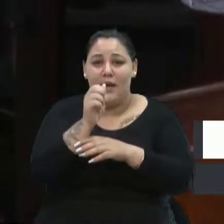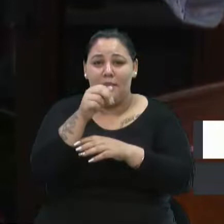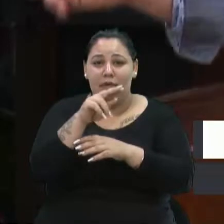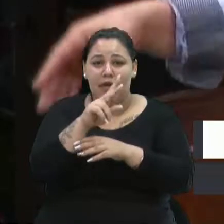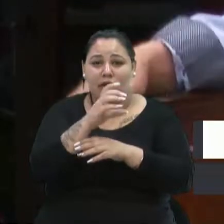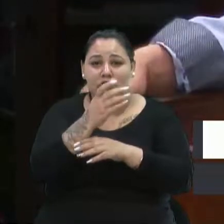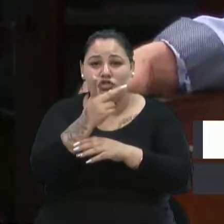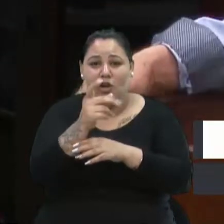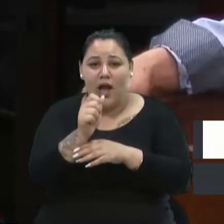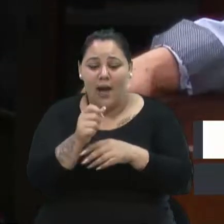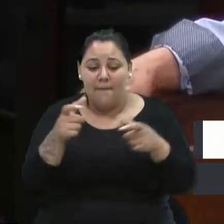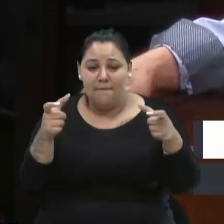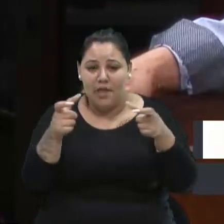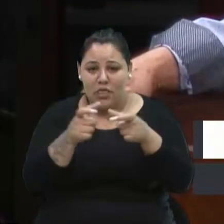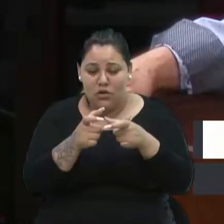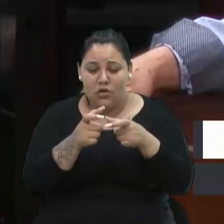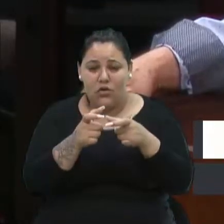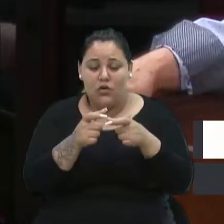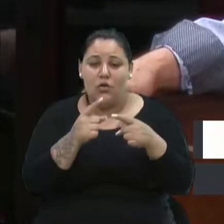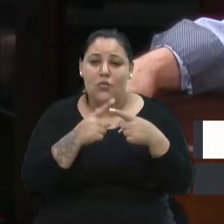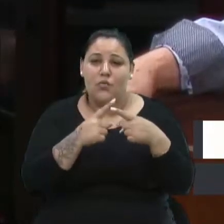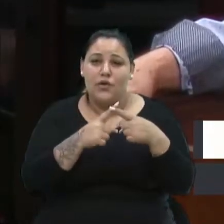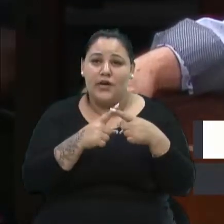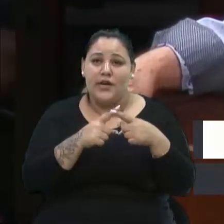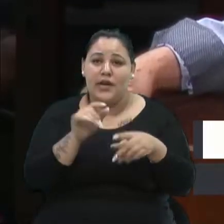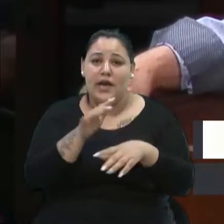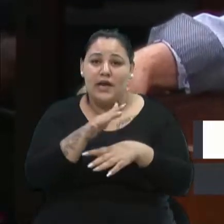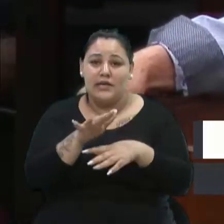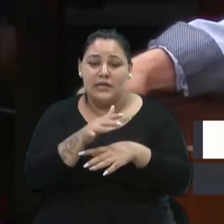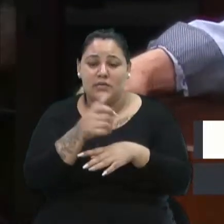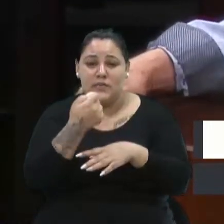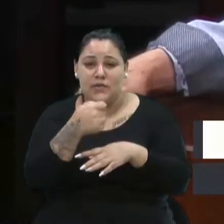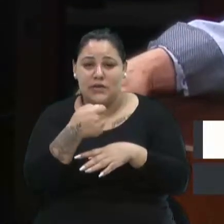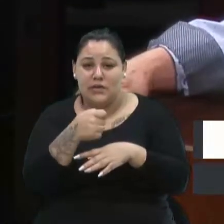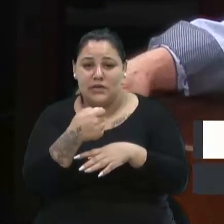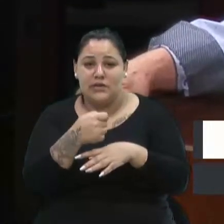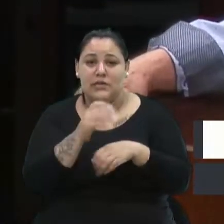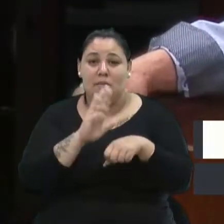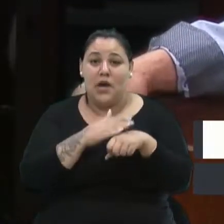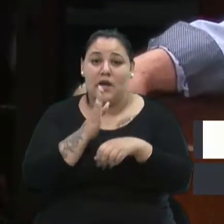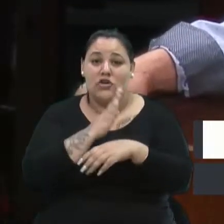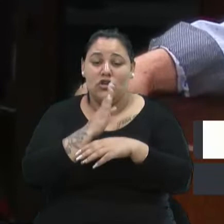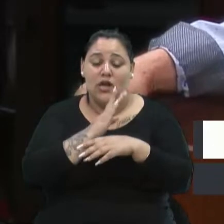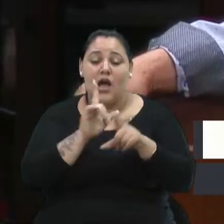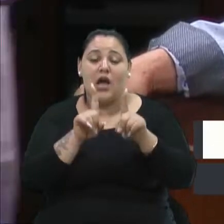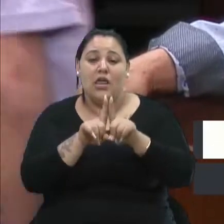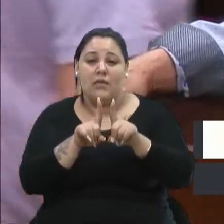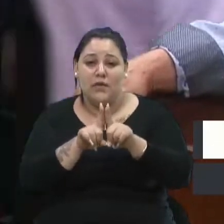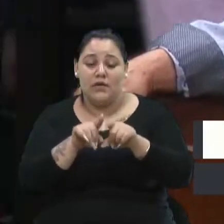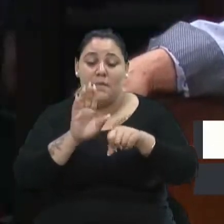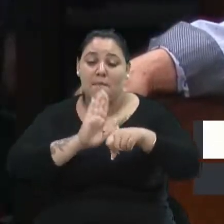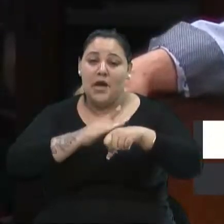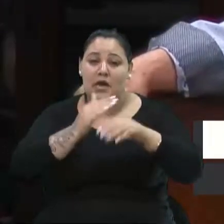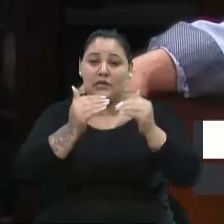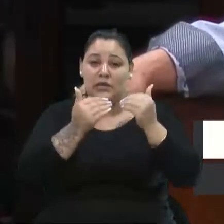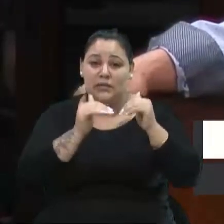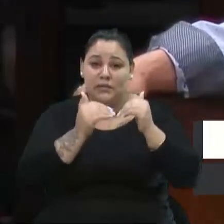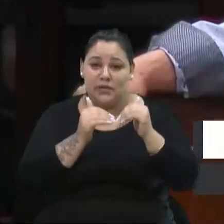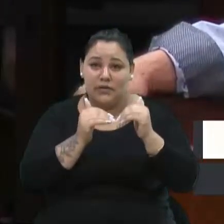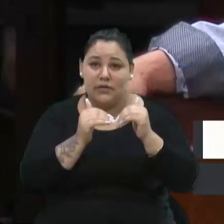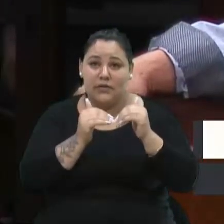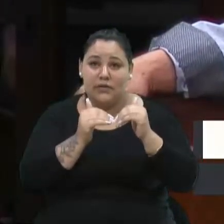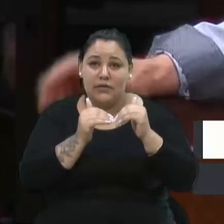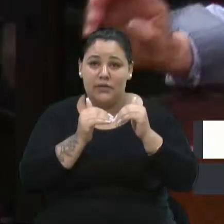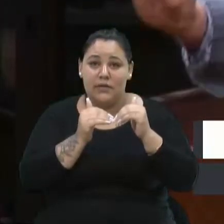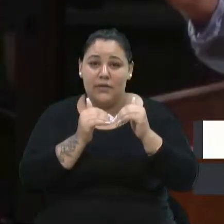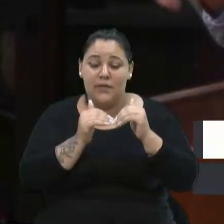maior para se deslocar para, enfim, transportar para cá e para lá uma máquina, mais caminhões, mas tudo isso mais ou